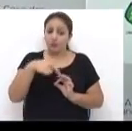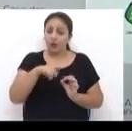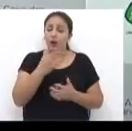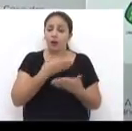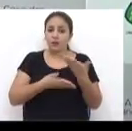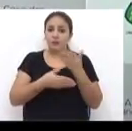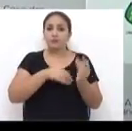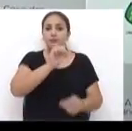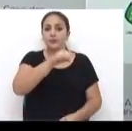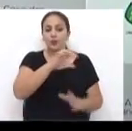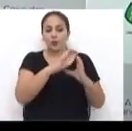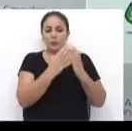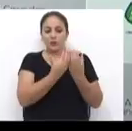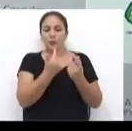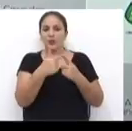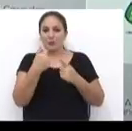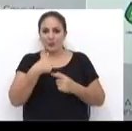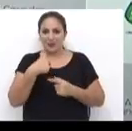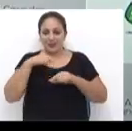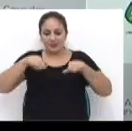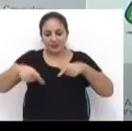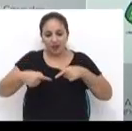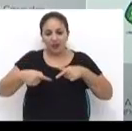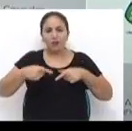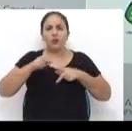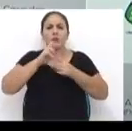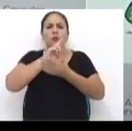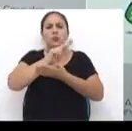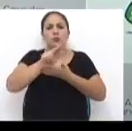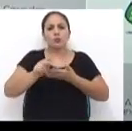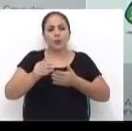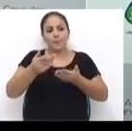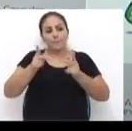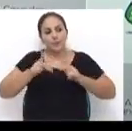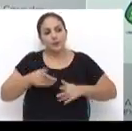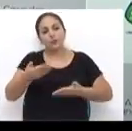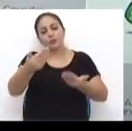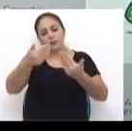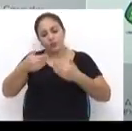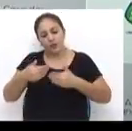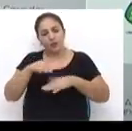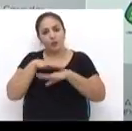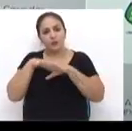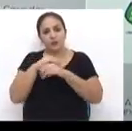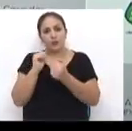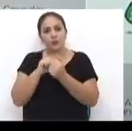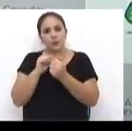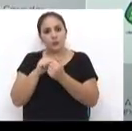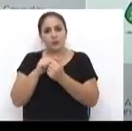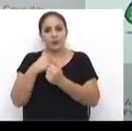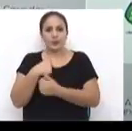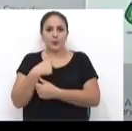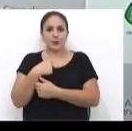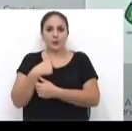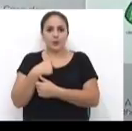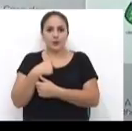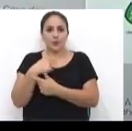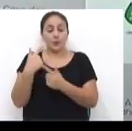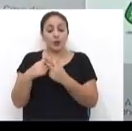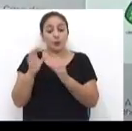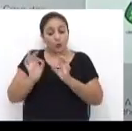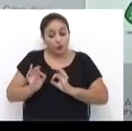recebo várias e várias pessoas. Agora esse projeto tem que ir para frente, porque nós temos só por ele para nós requerer o